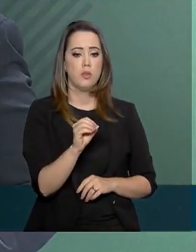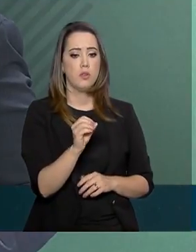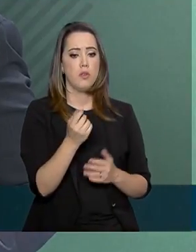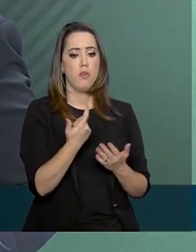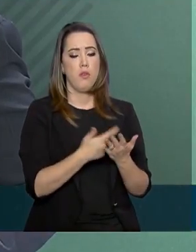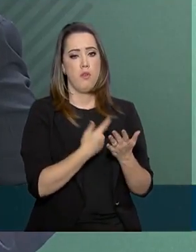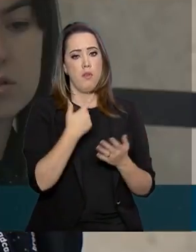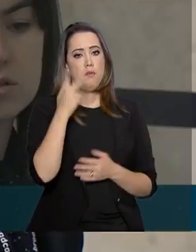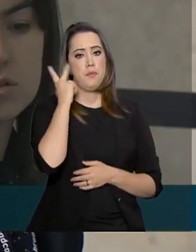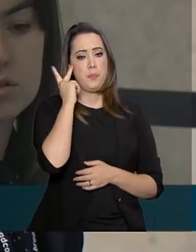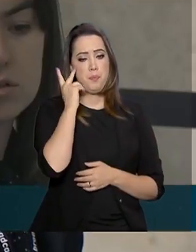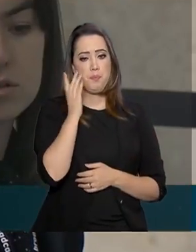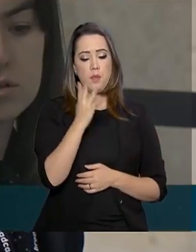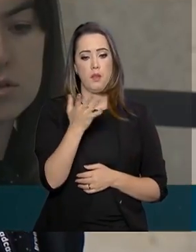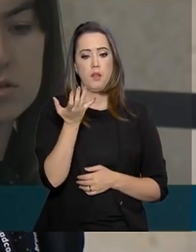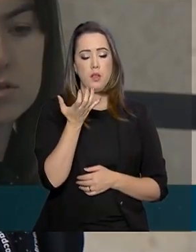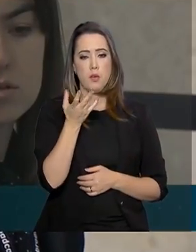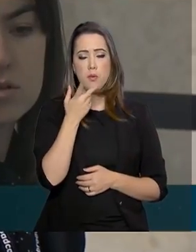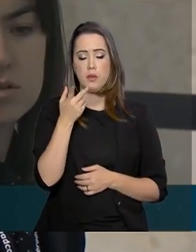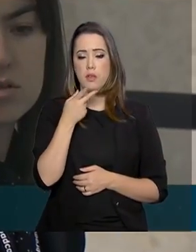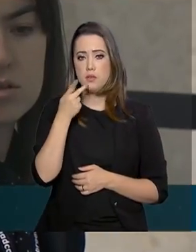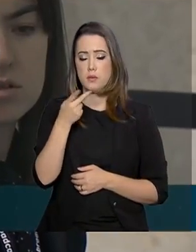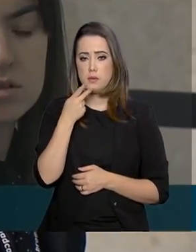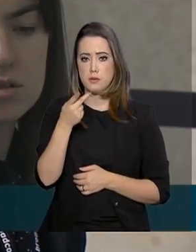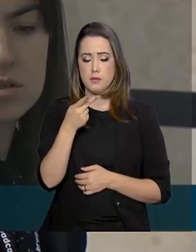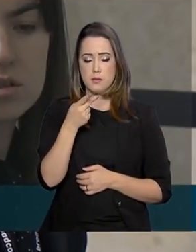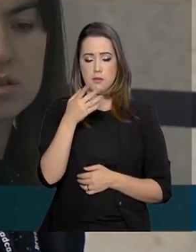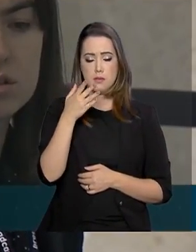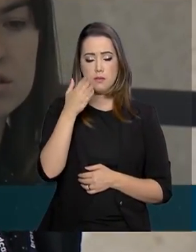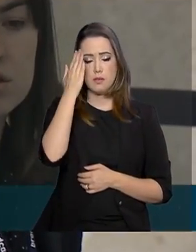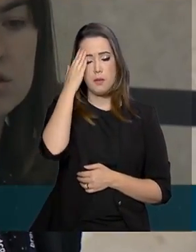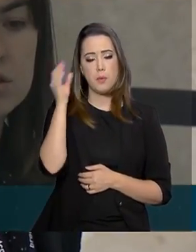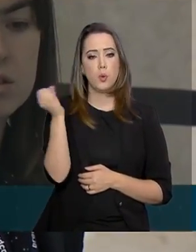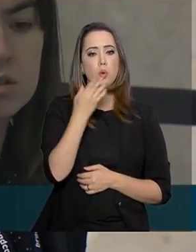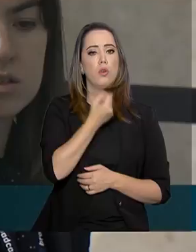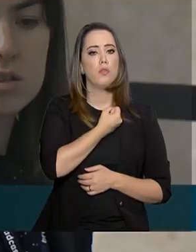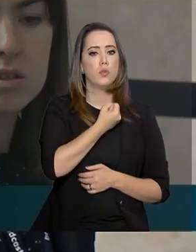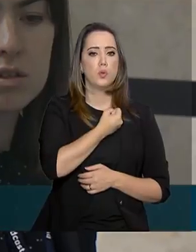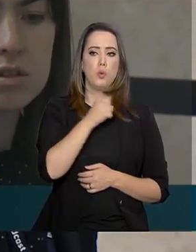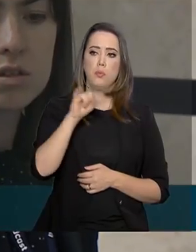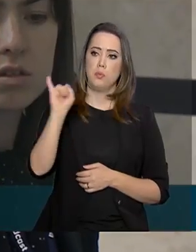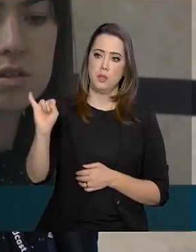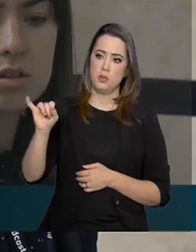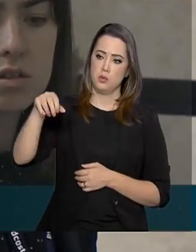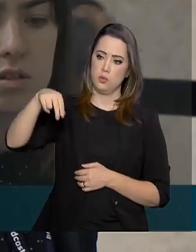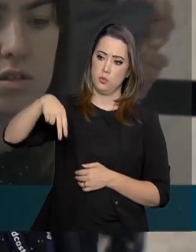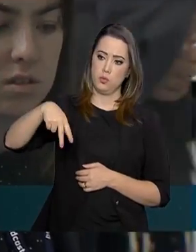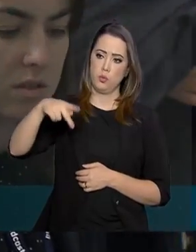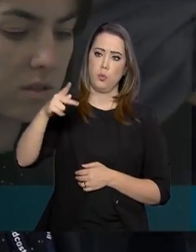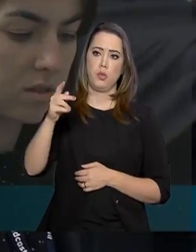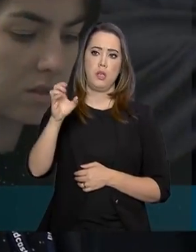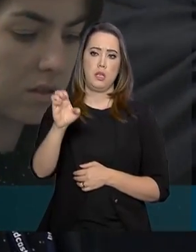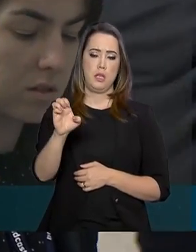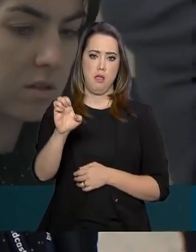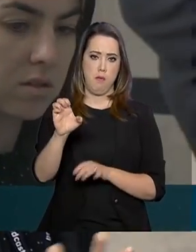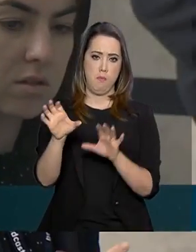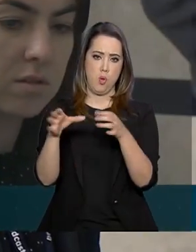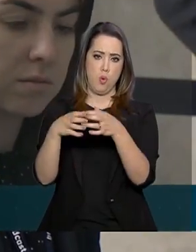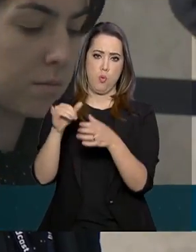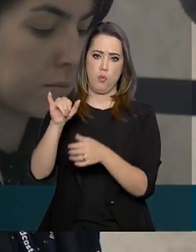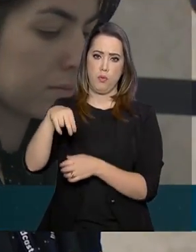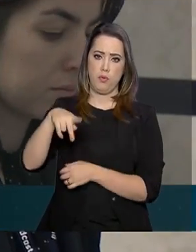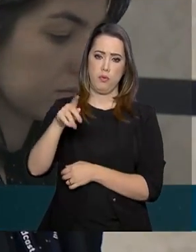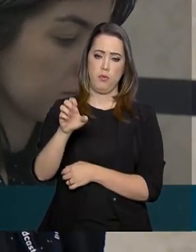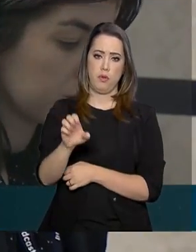queria só pedir um comentário é do governo sobre esse novo dado do ipca caiu agora é referente a um crescimento